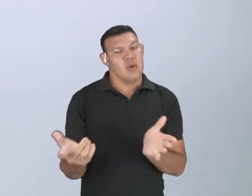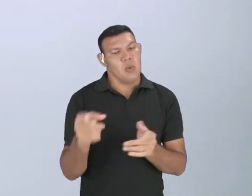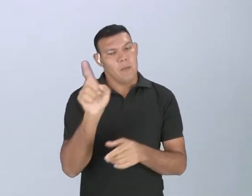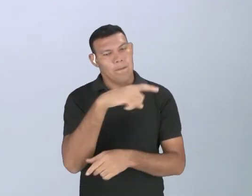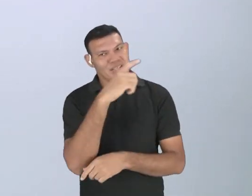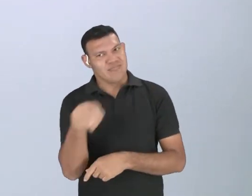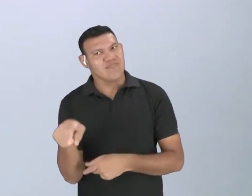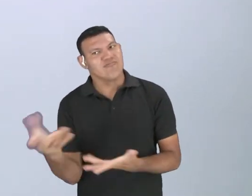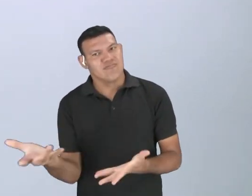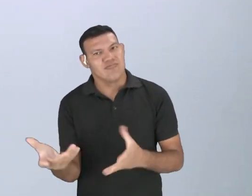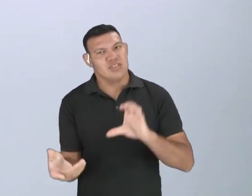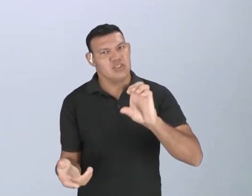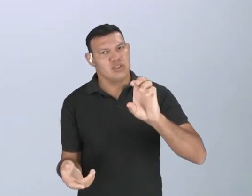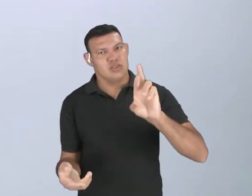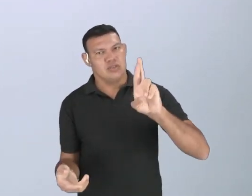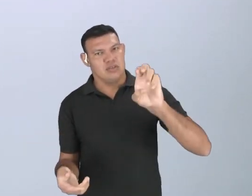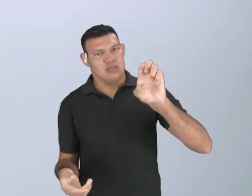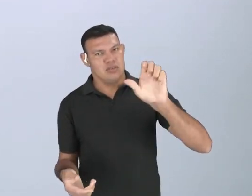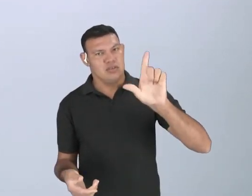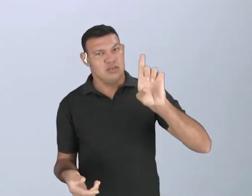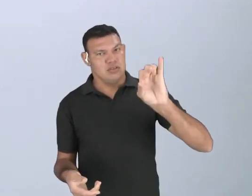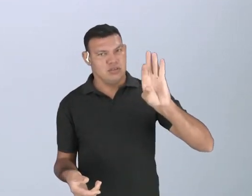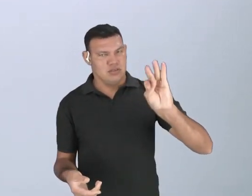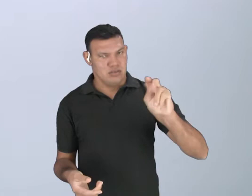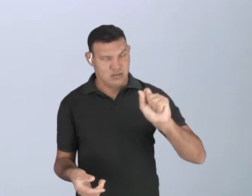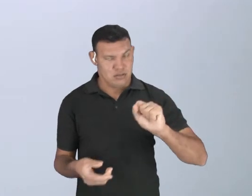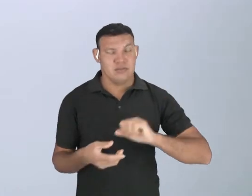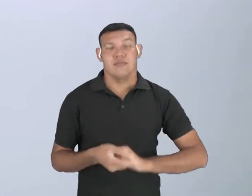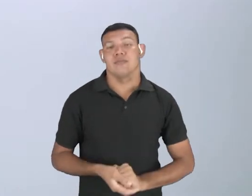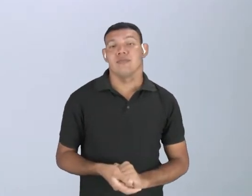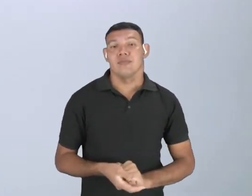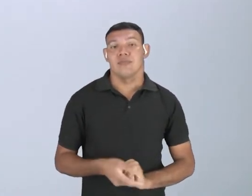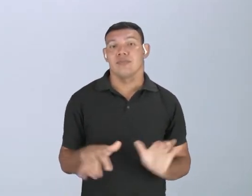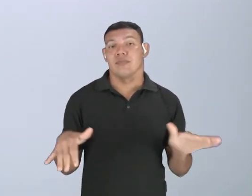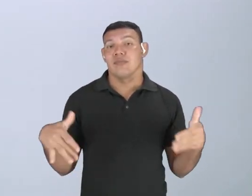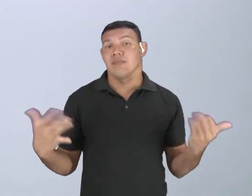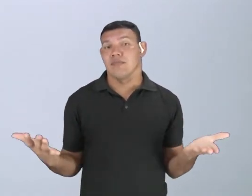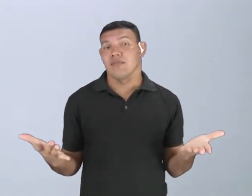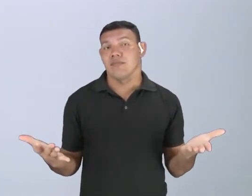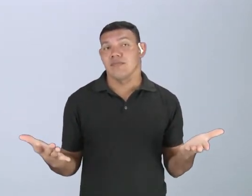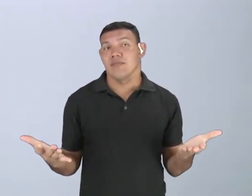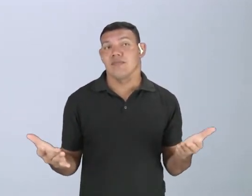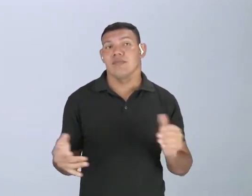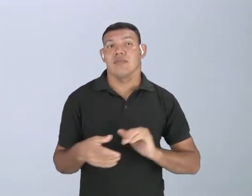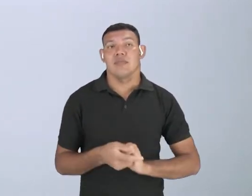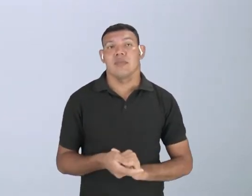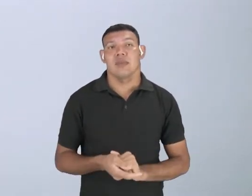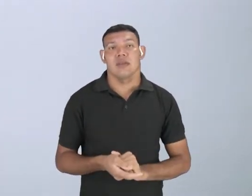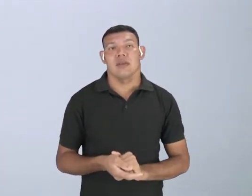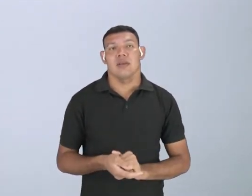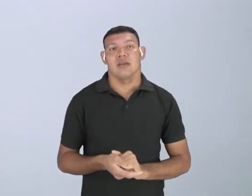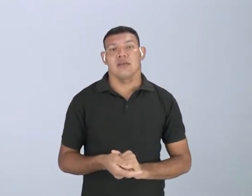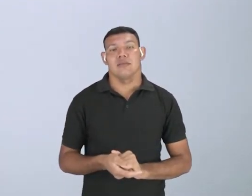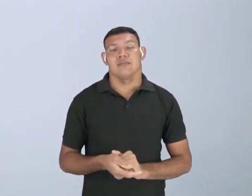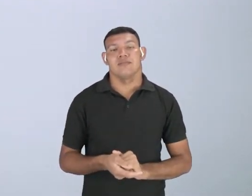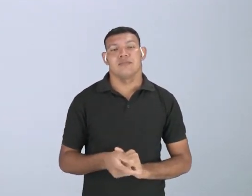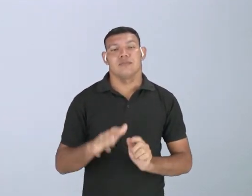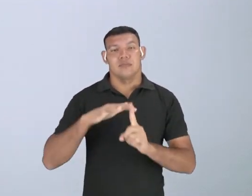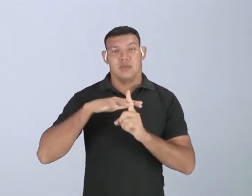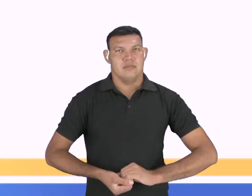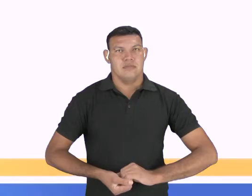né? Nas empresas públicas, empresas privadas, né? Um exemplo do que é colocado dentro do liberalismo,